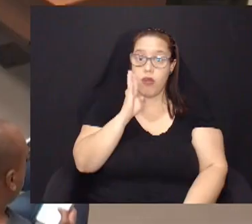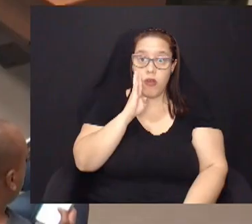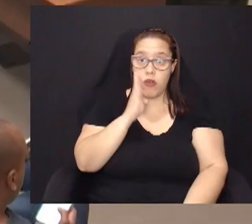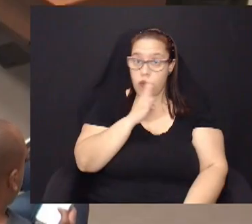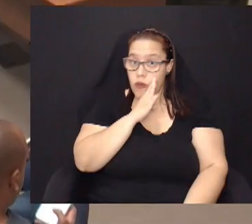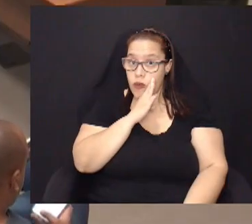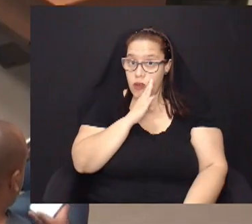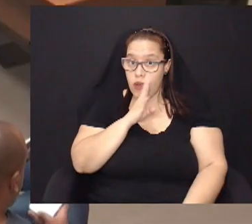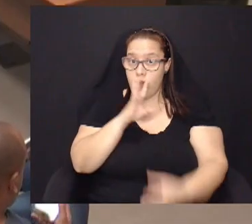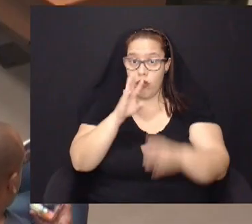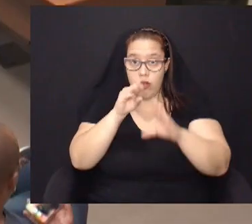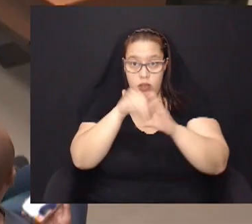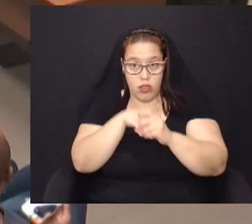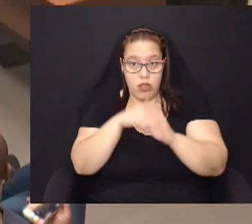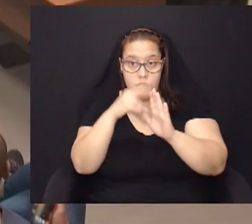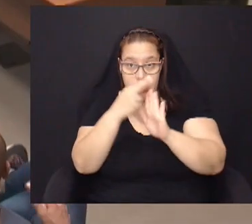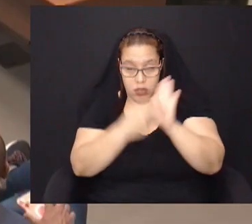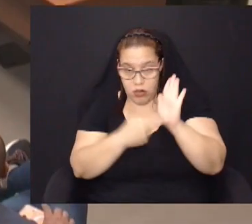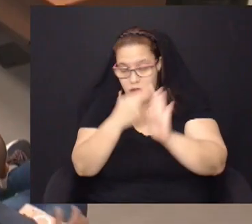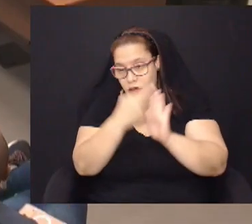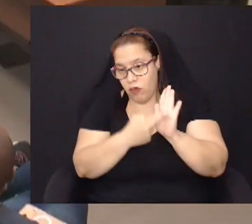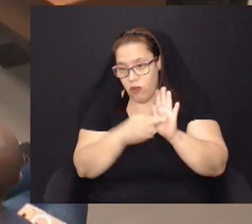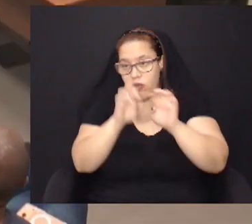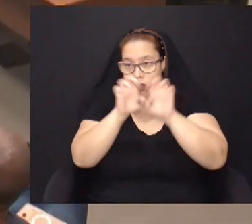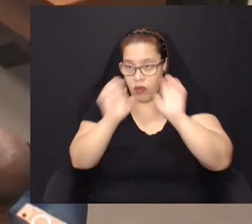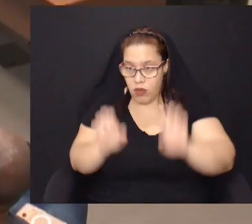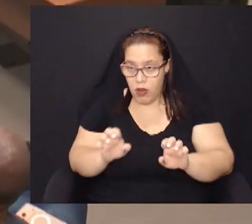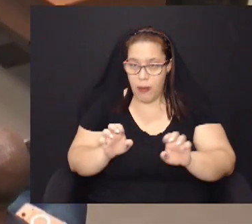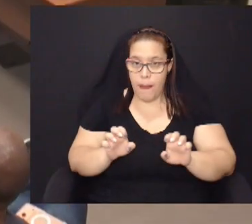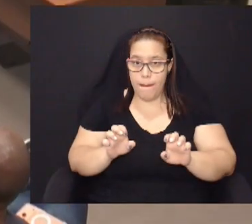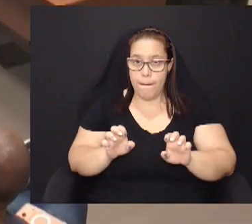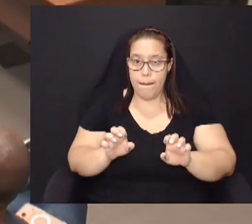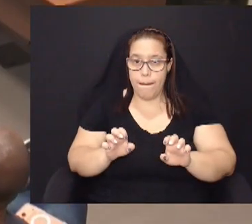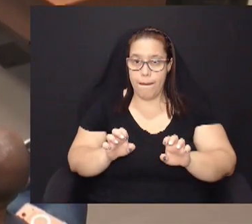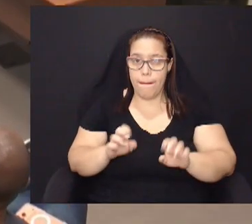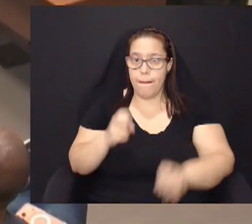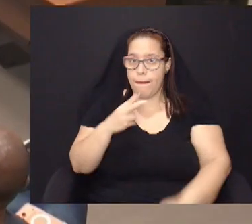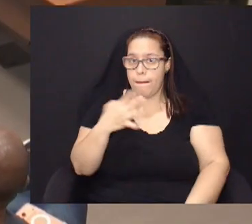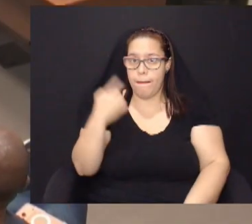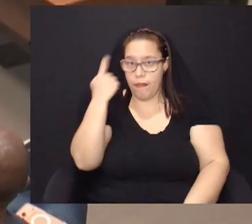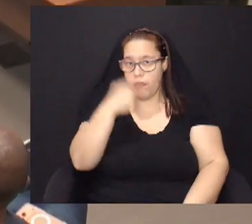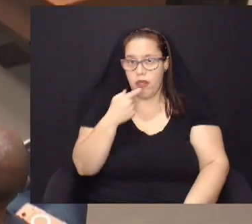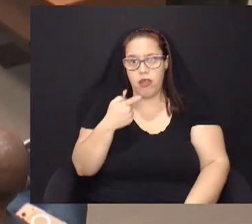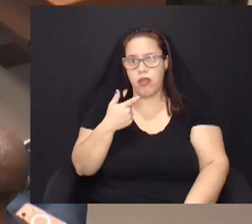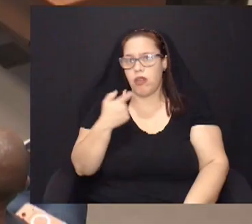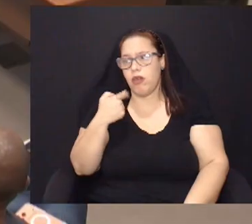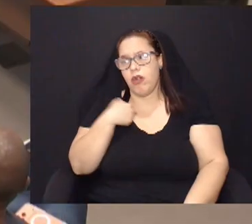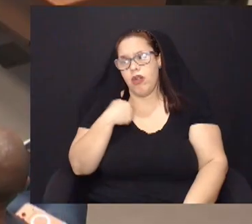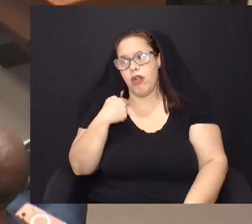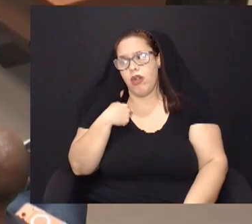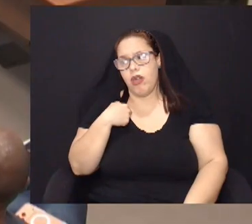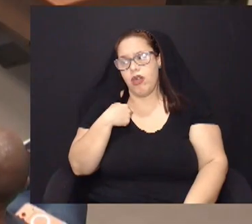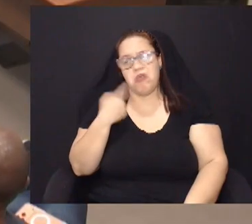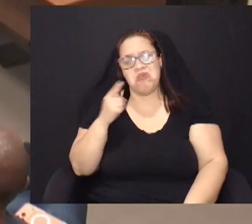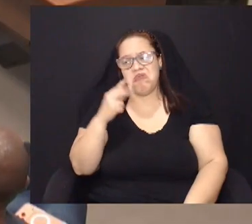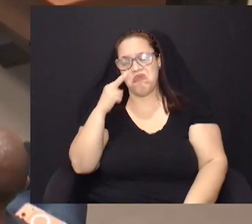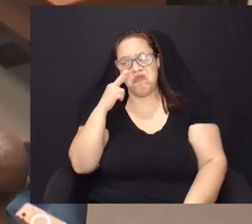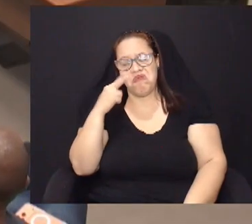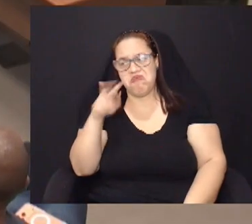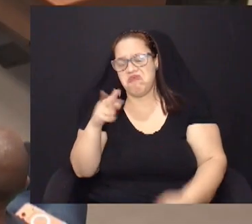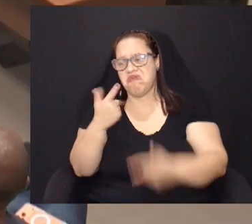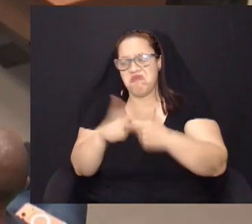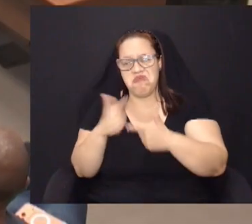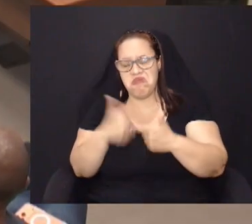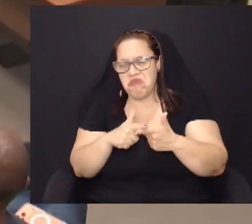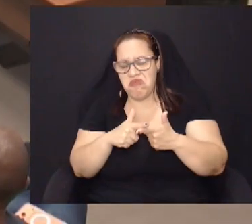da sua, né, estrutura ali, quer funcionar 24 horas, não vejo problema. Então, mas eu digo em relação